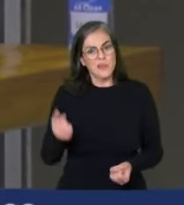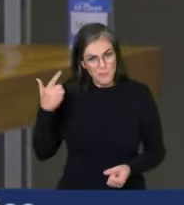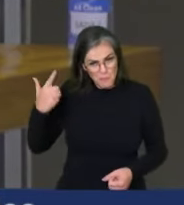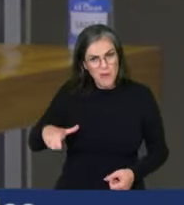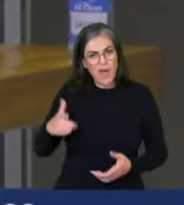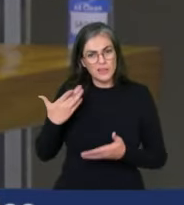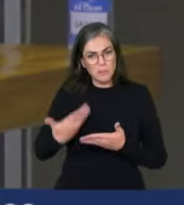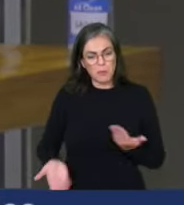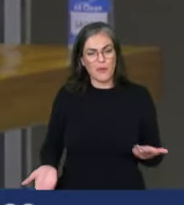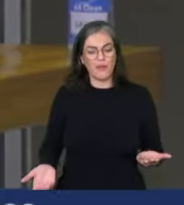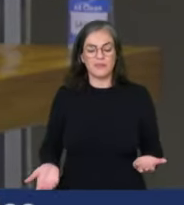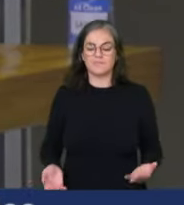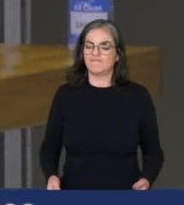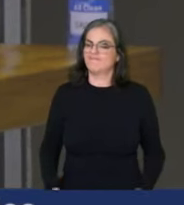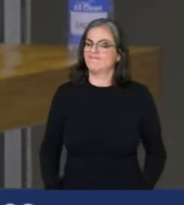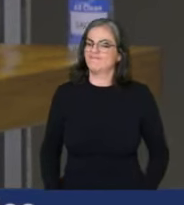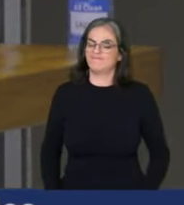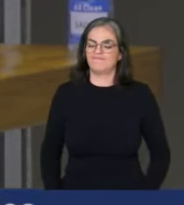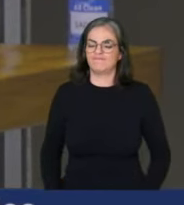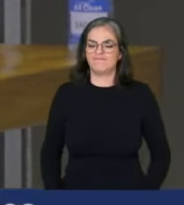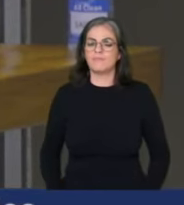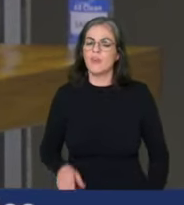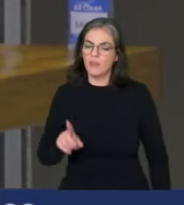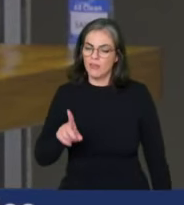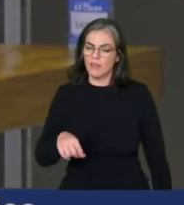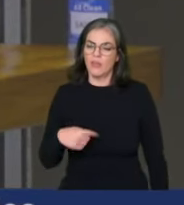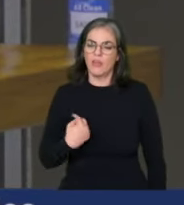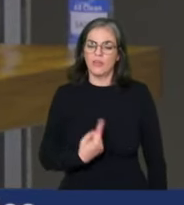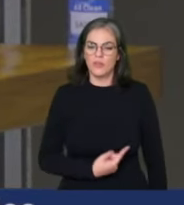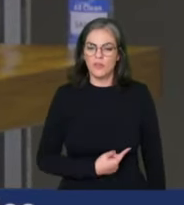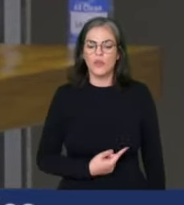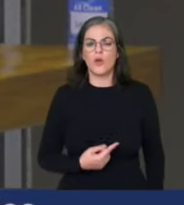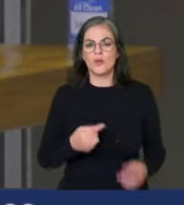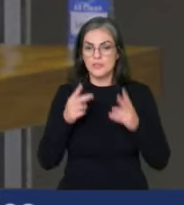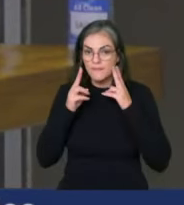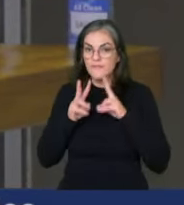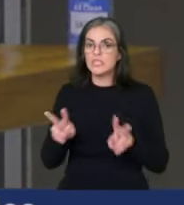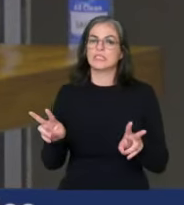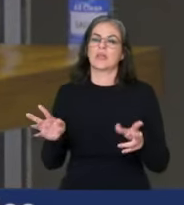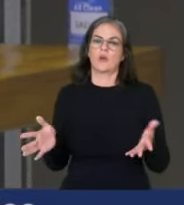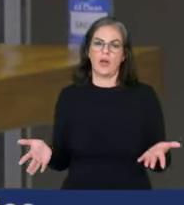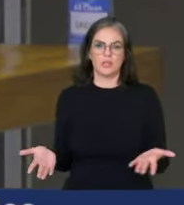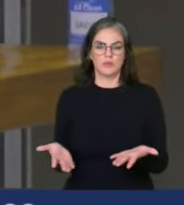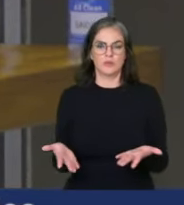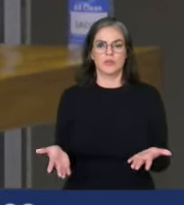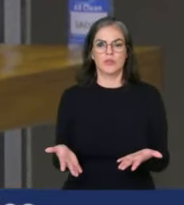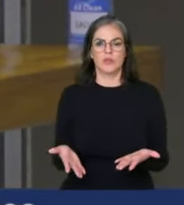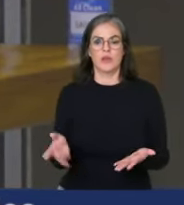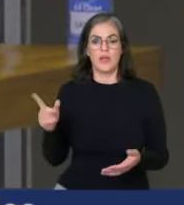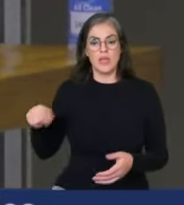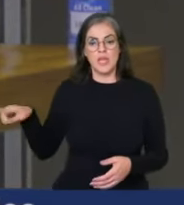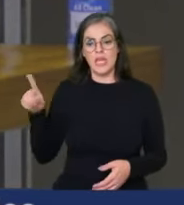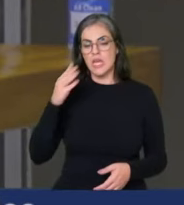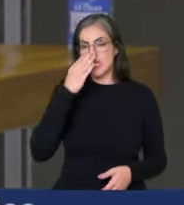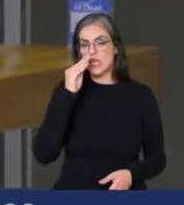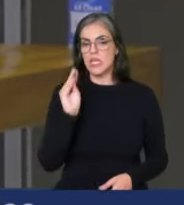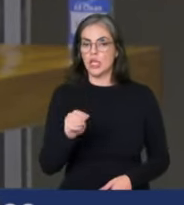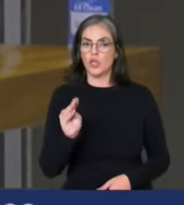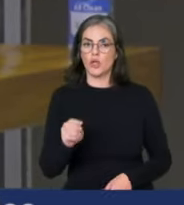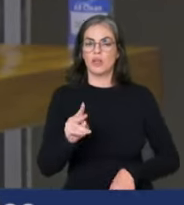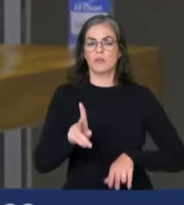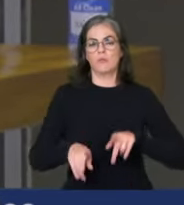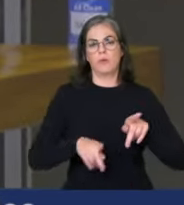gente está enxergando a privatização da Eletrobras e da Petrobras. Eles estão simplesmente ignorando a economia popular,